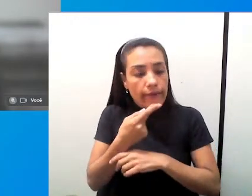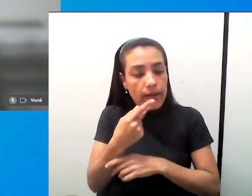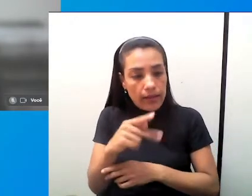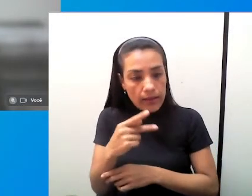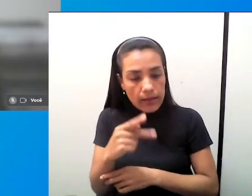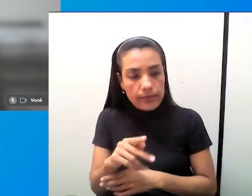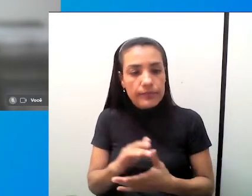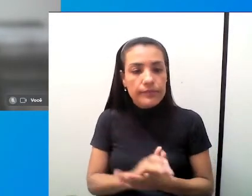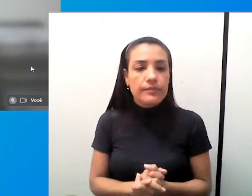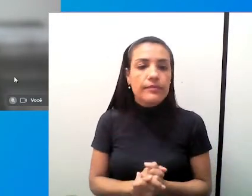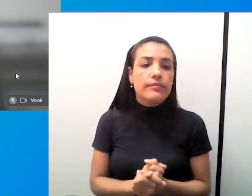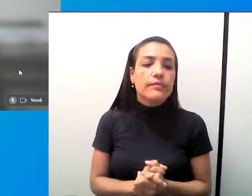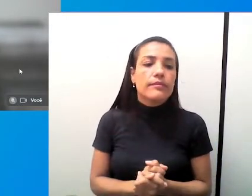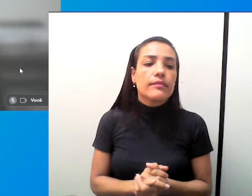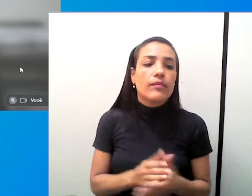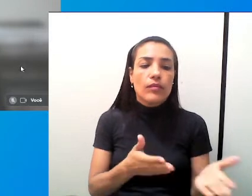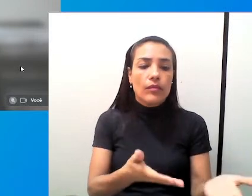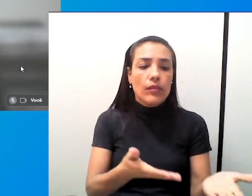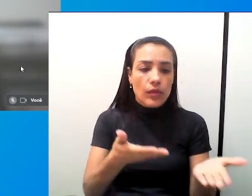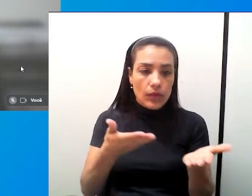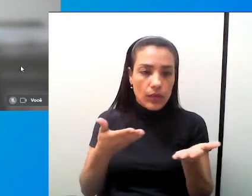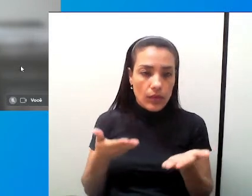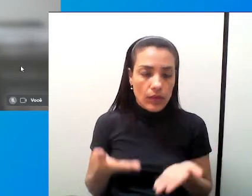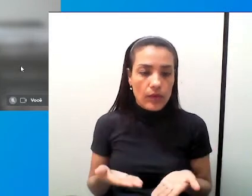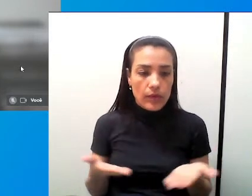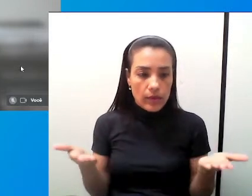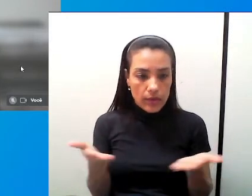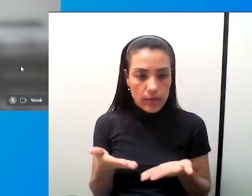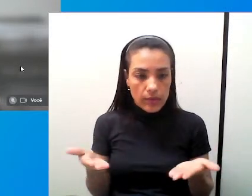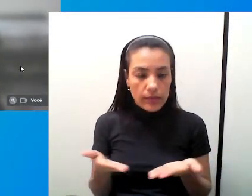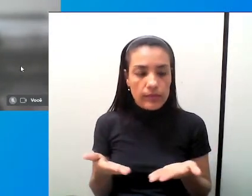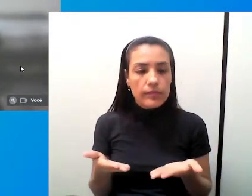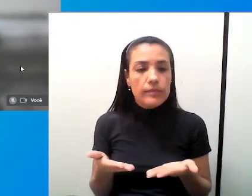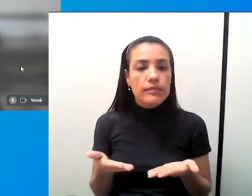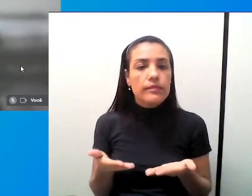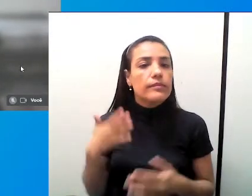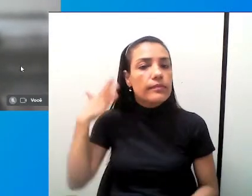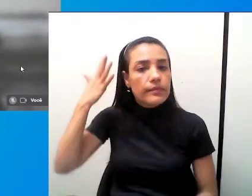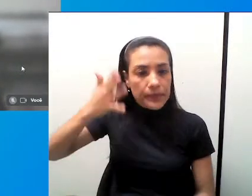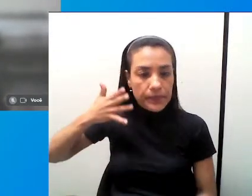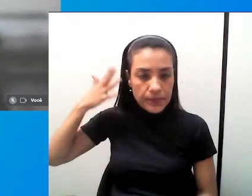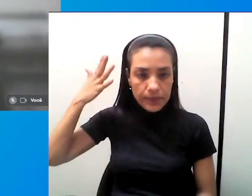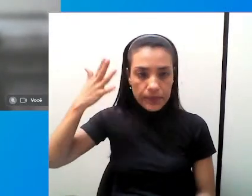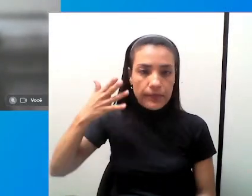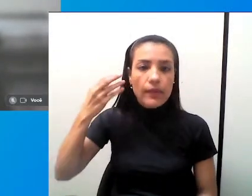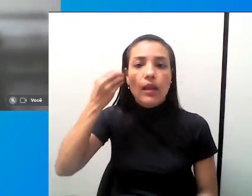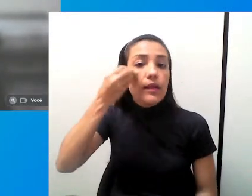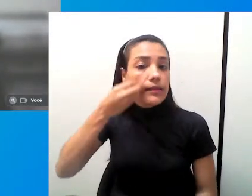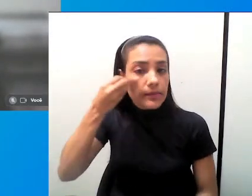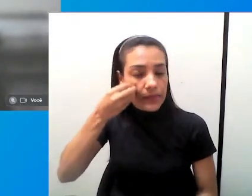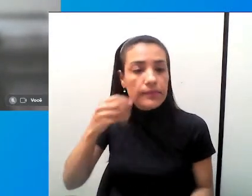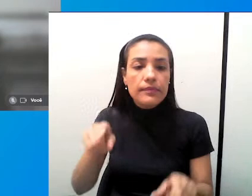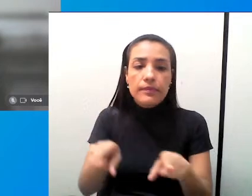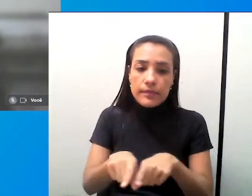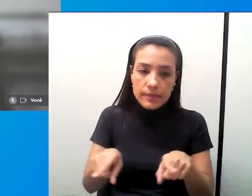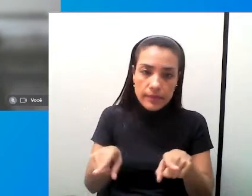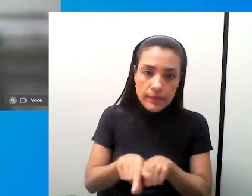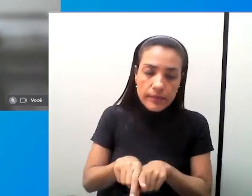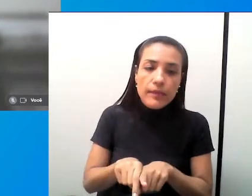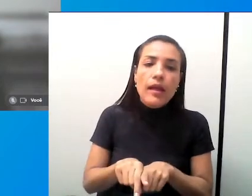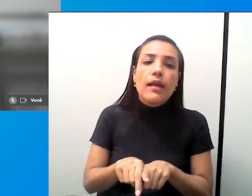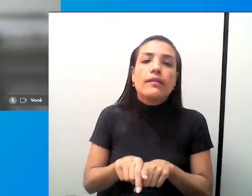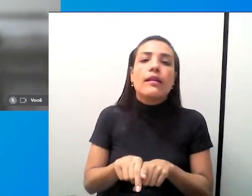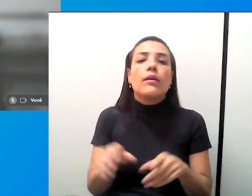com isso, nós convidamos aqui para realizar a palestra, o relato de experiência da curricularização da